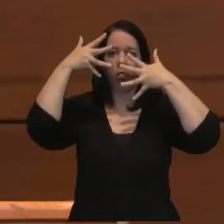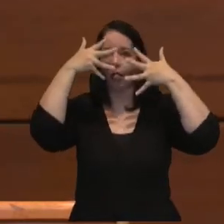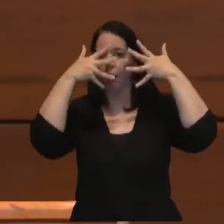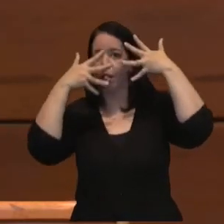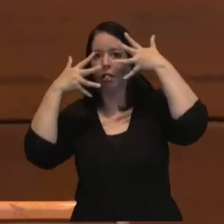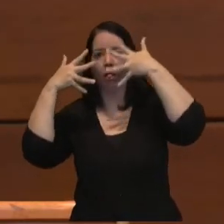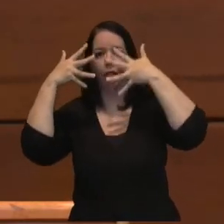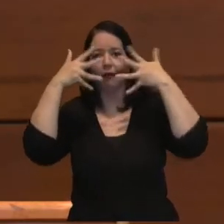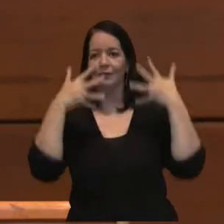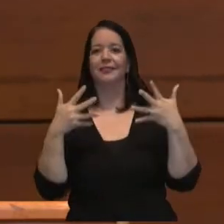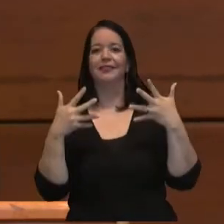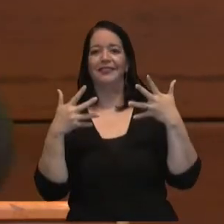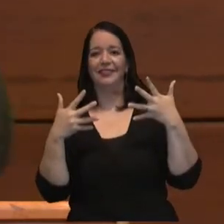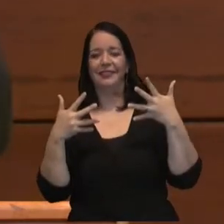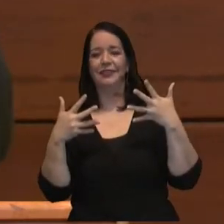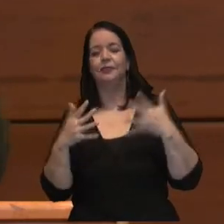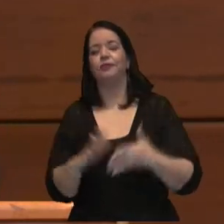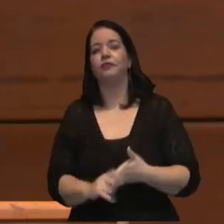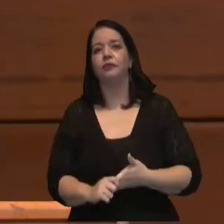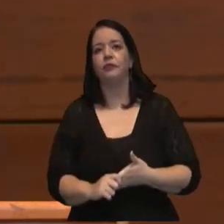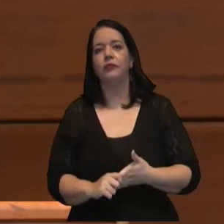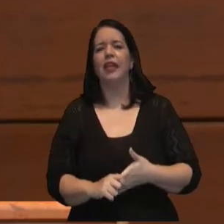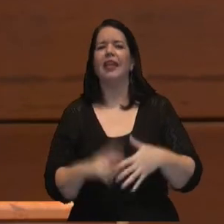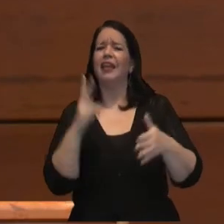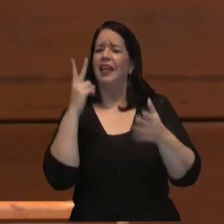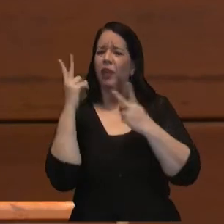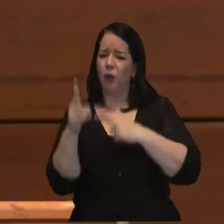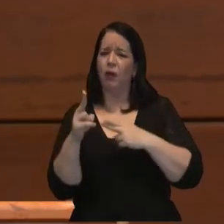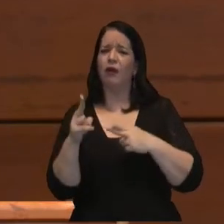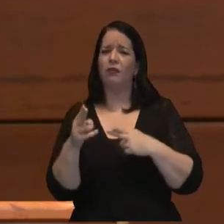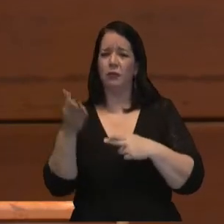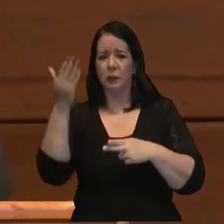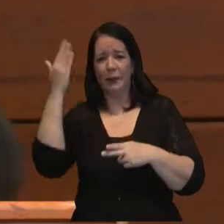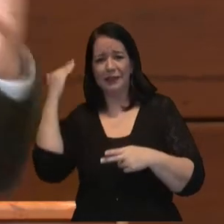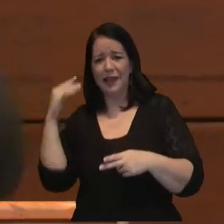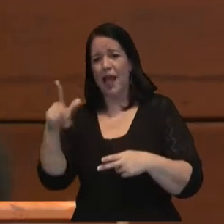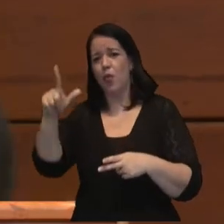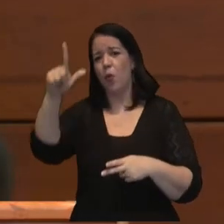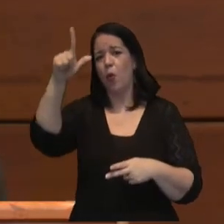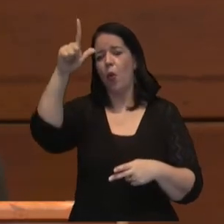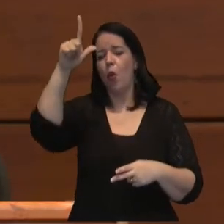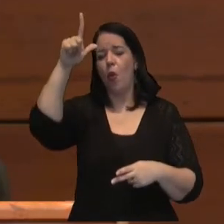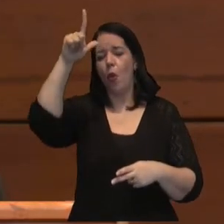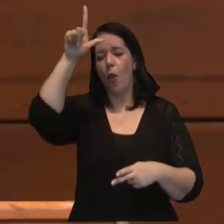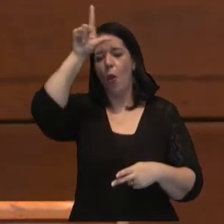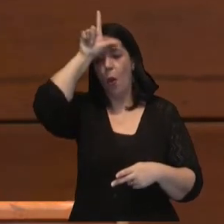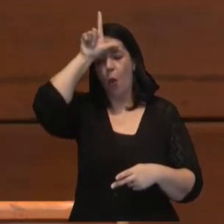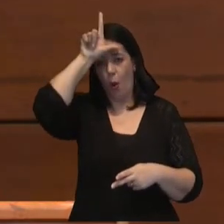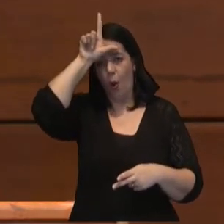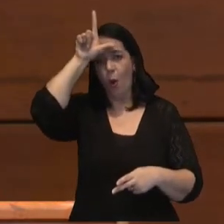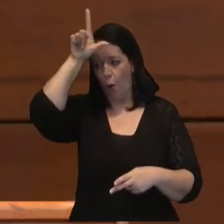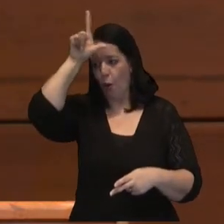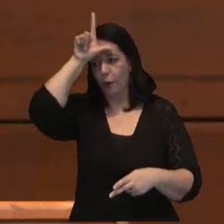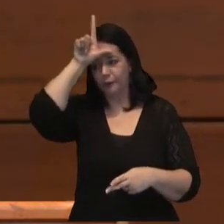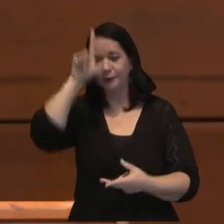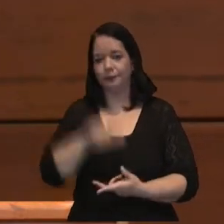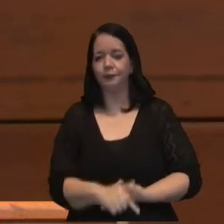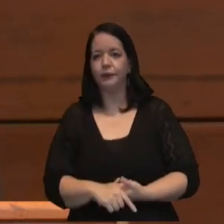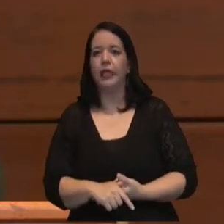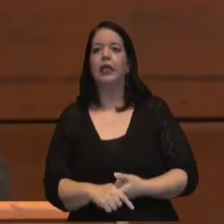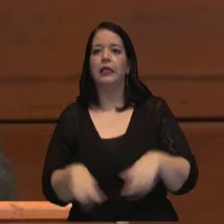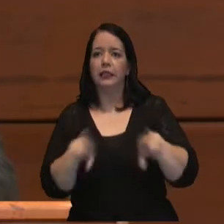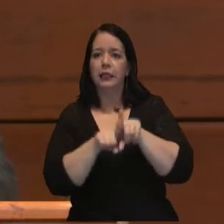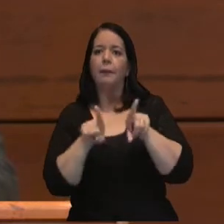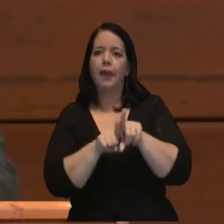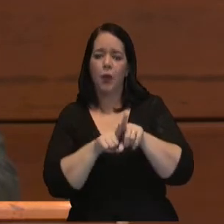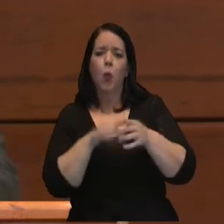queriam agarrar os anjos para terem relações sexuais com eles. Os olhos ficaram turvos. E eles insistiram, queridos,